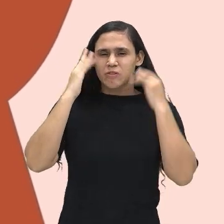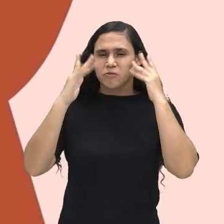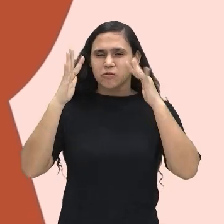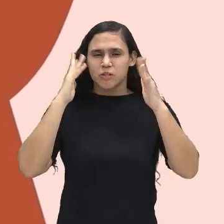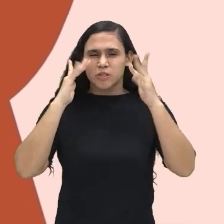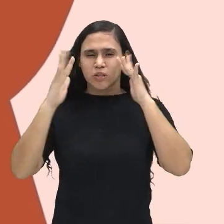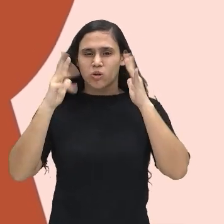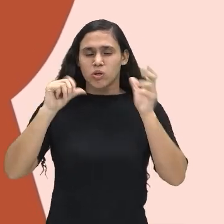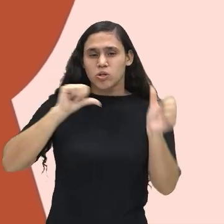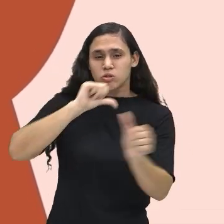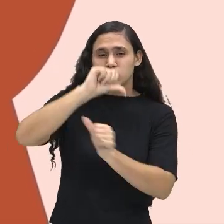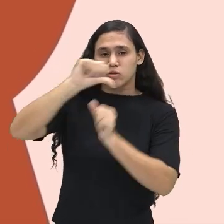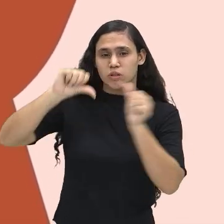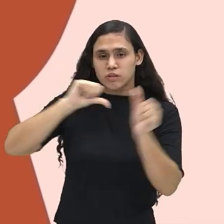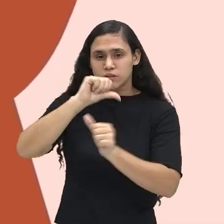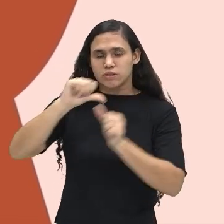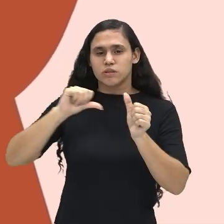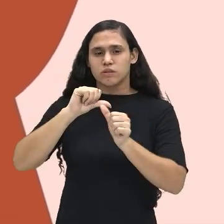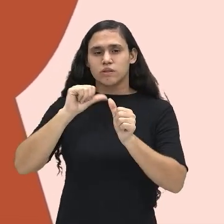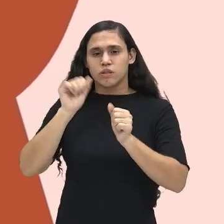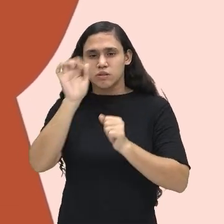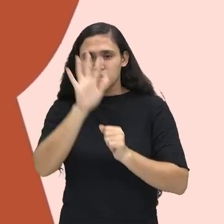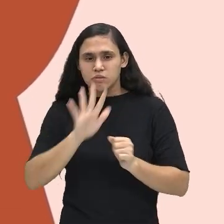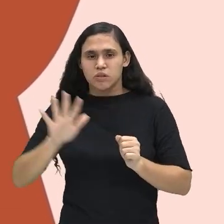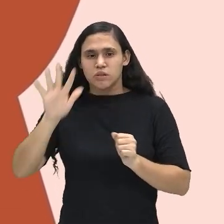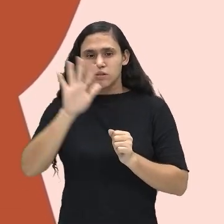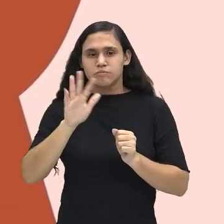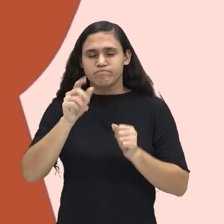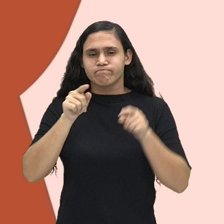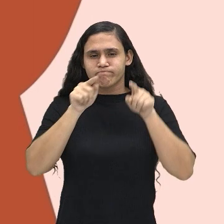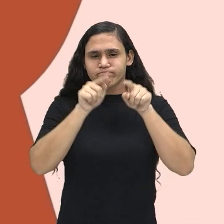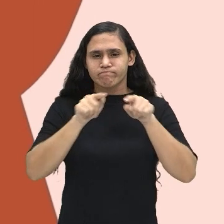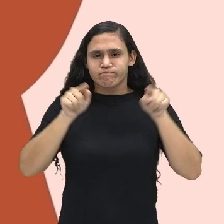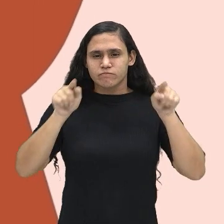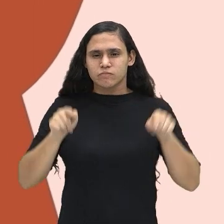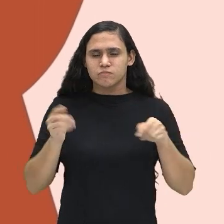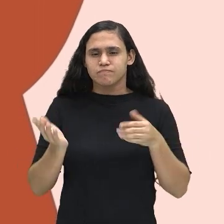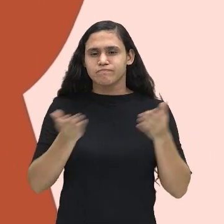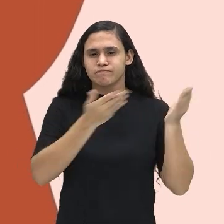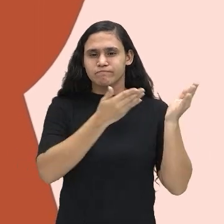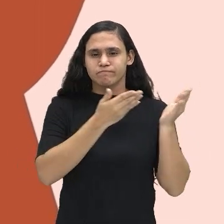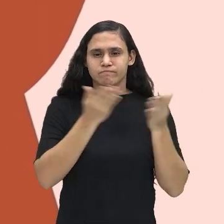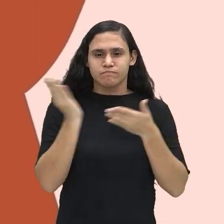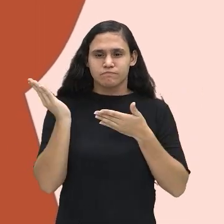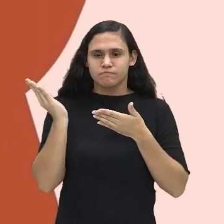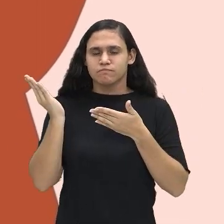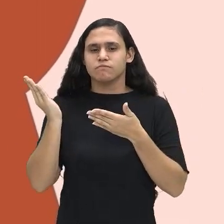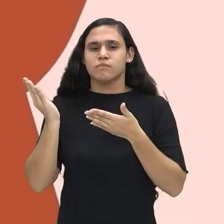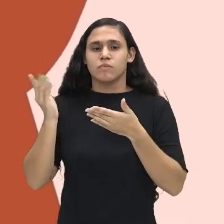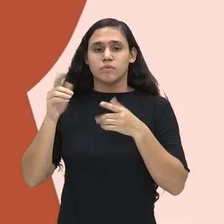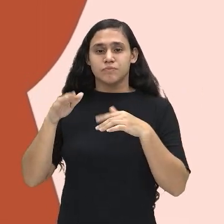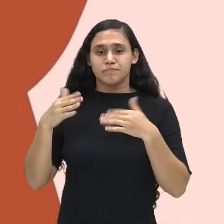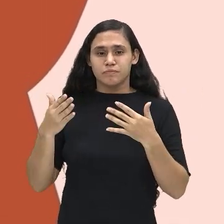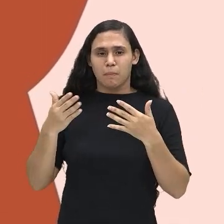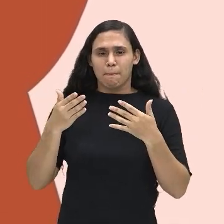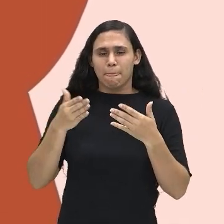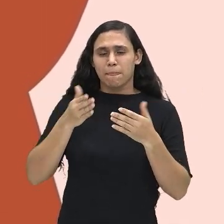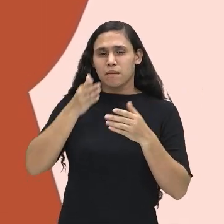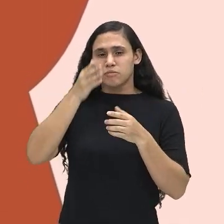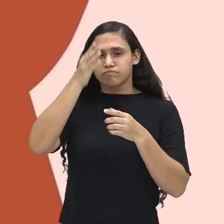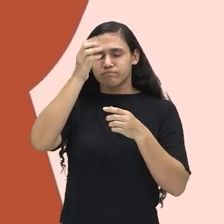da figura pela reflexão de eixo R é a própria figura, isto é, quando metade da